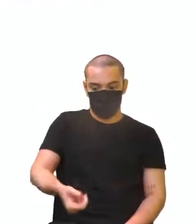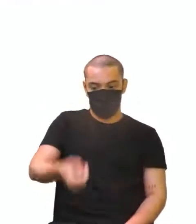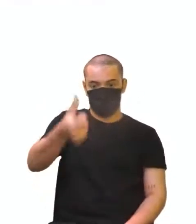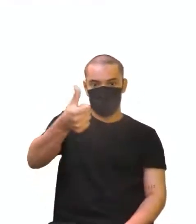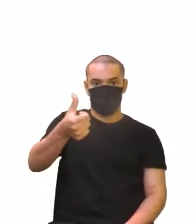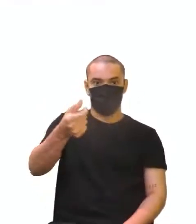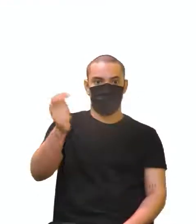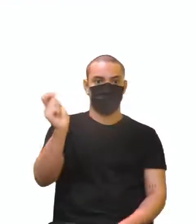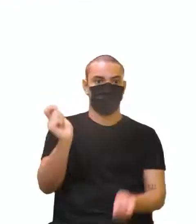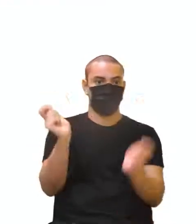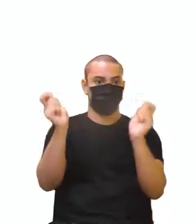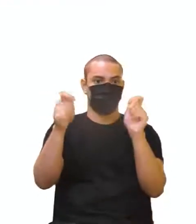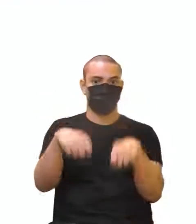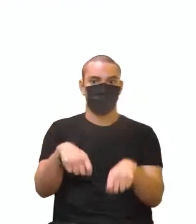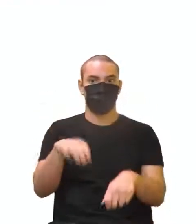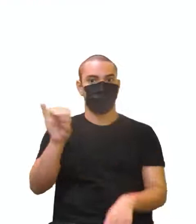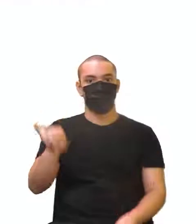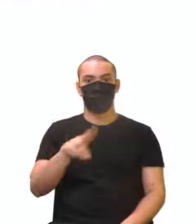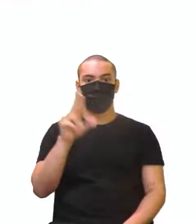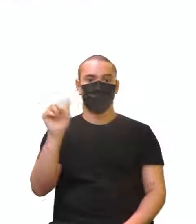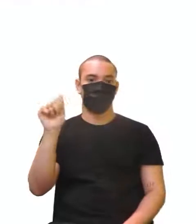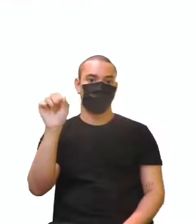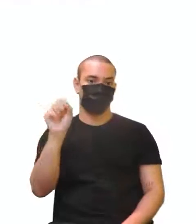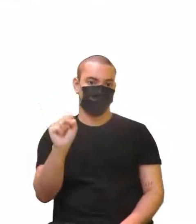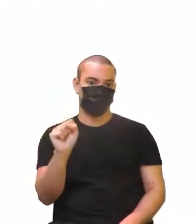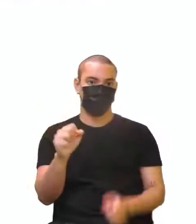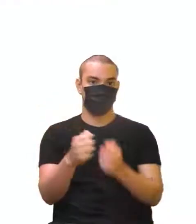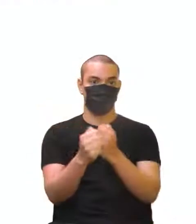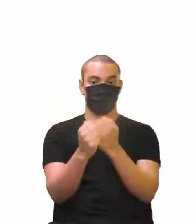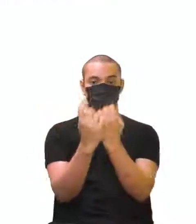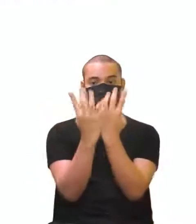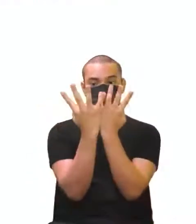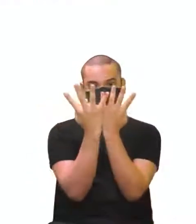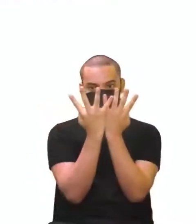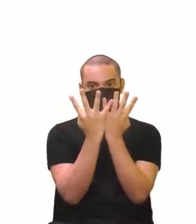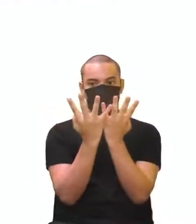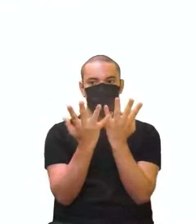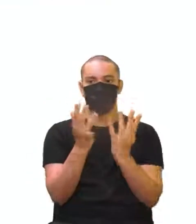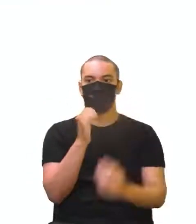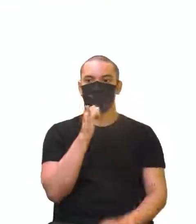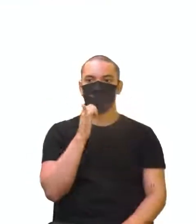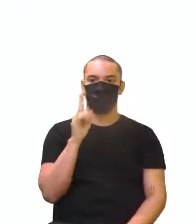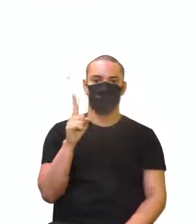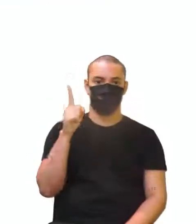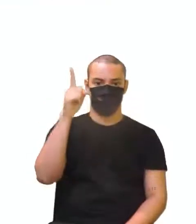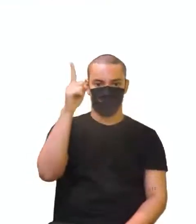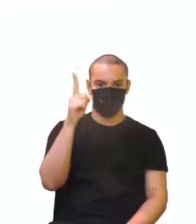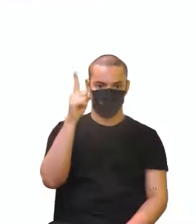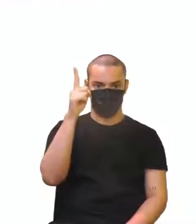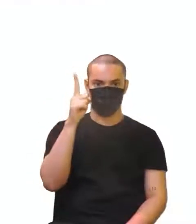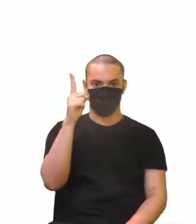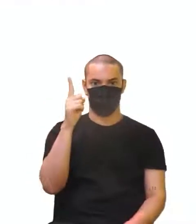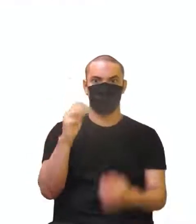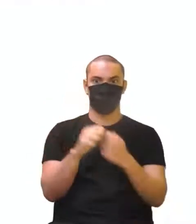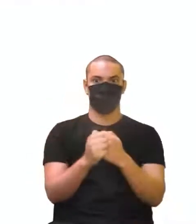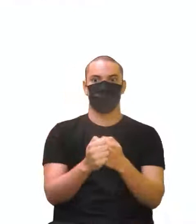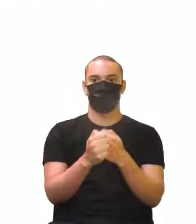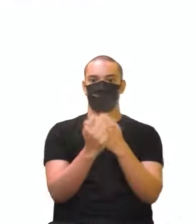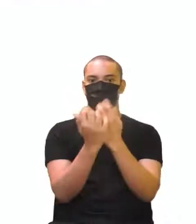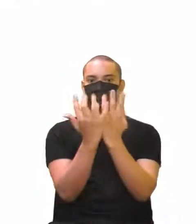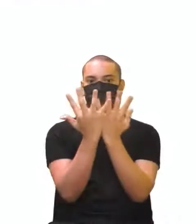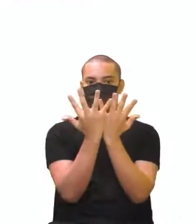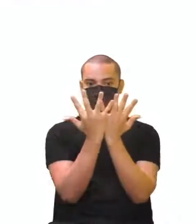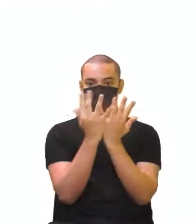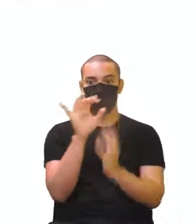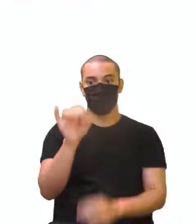um as de ouros no baralho. Então a gente está ali com cartas, né? Baralho.